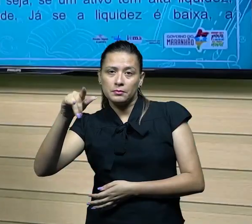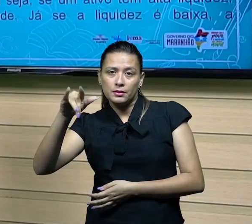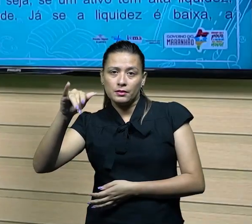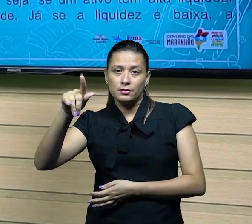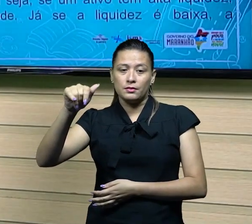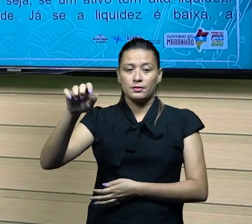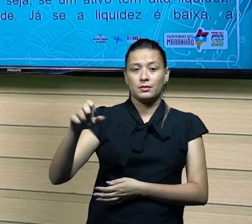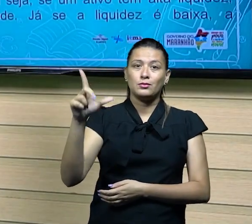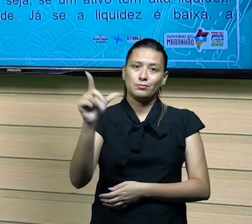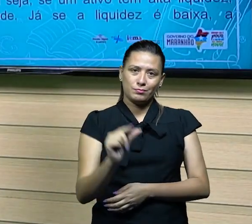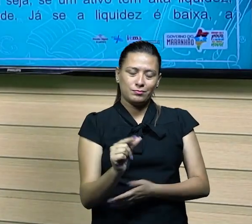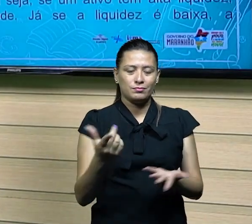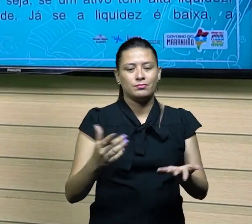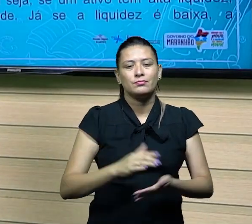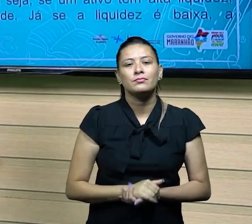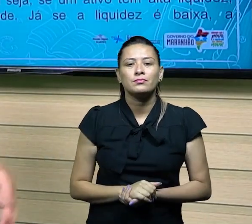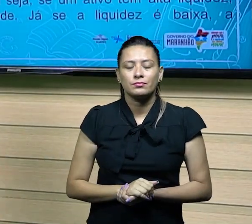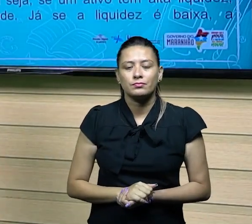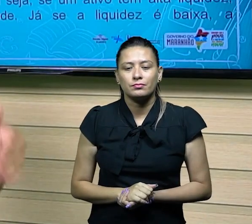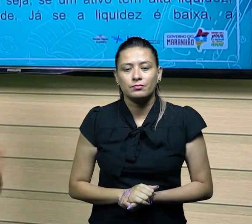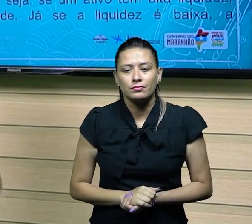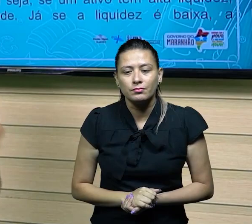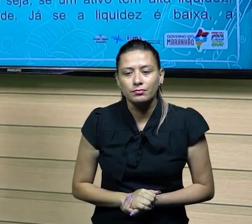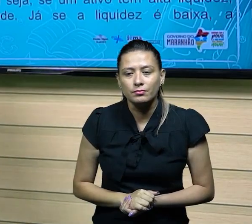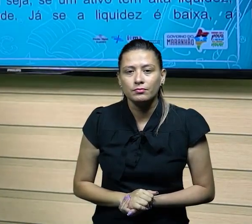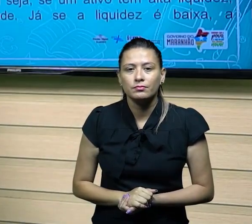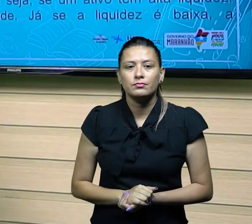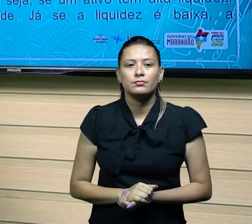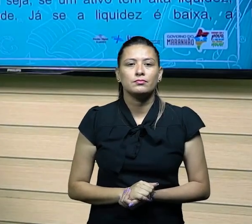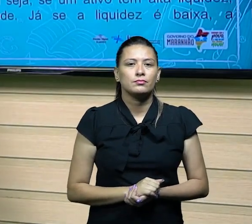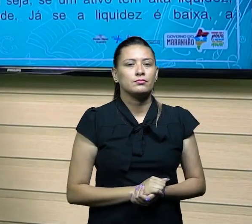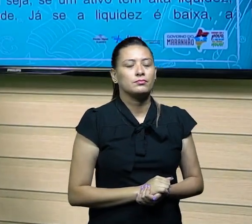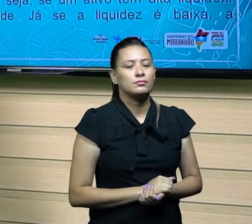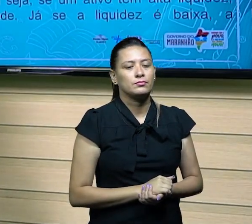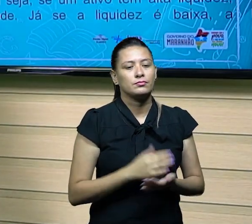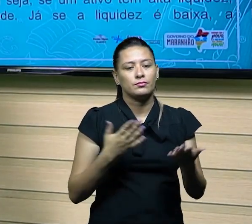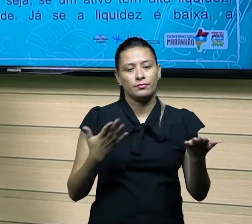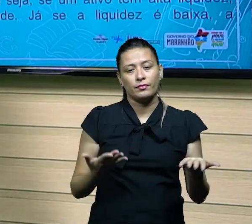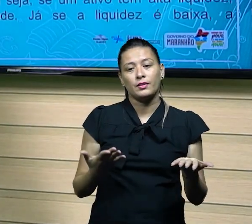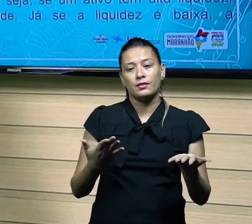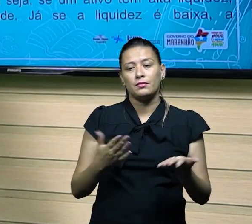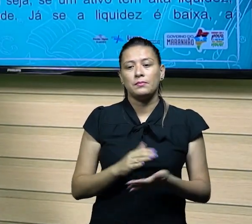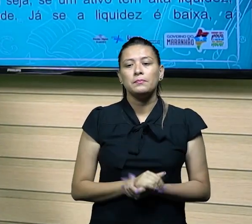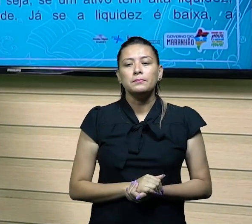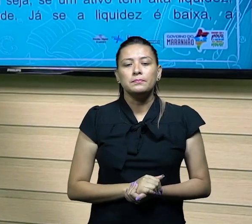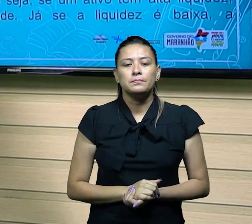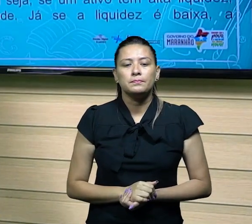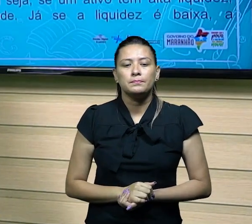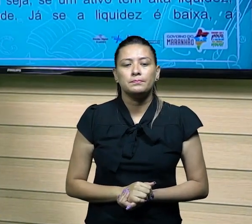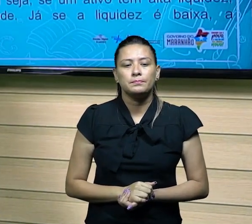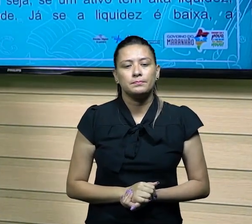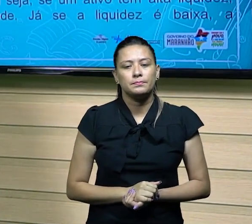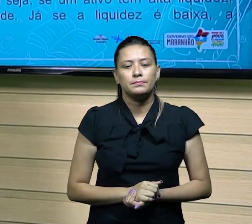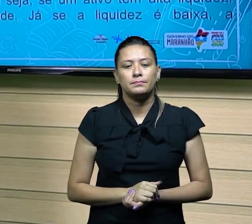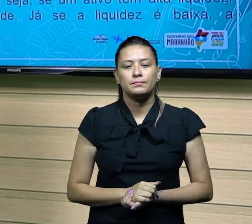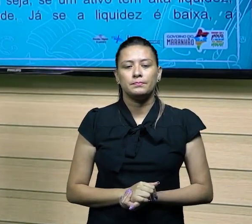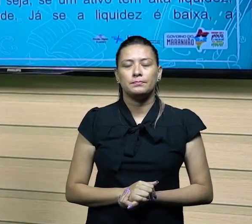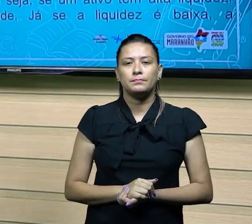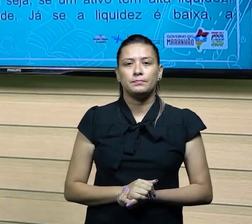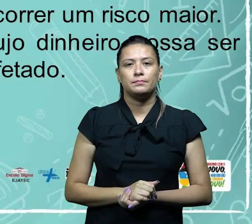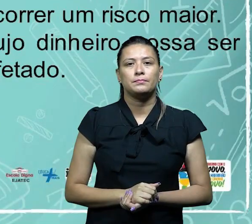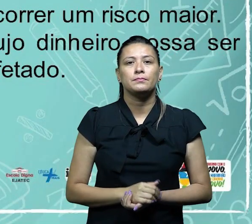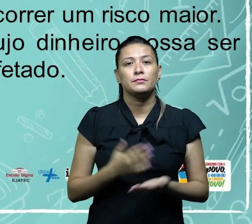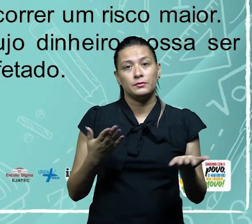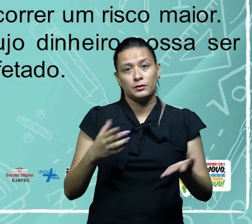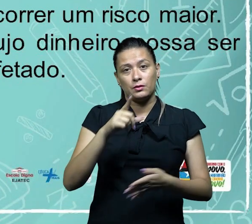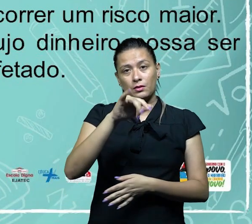maior. Então, quando minha liquidez for baixa, ou seja, eu não consigo tirar aquele valor a qualquer momento, logicamente minha rentabilidade vai ser maior,